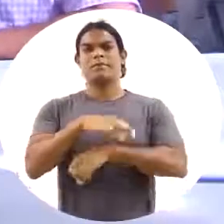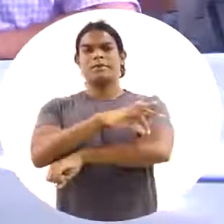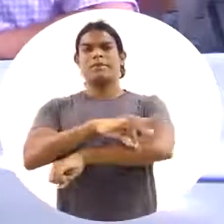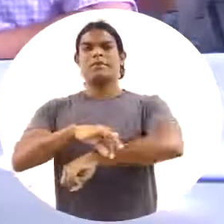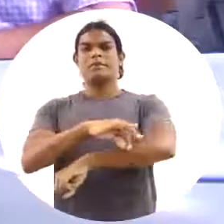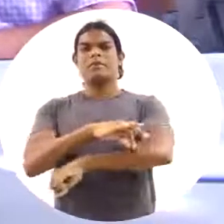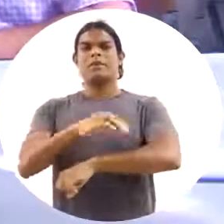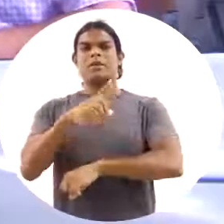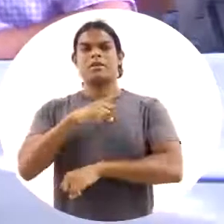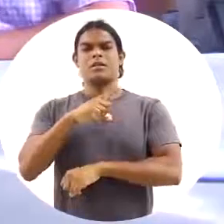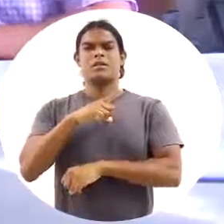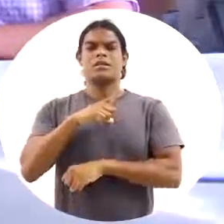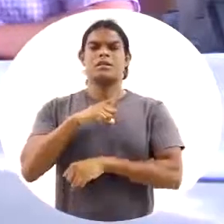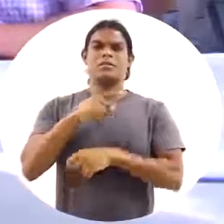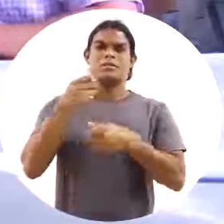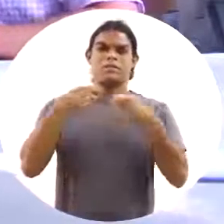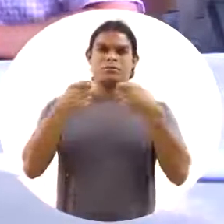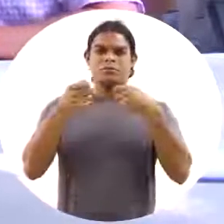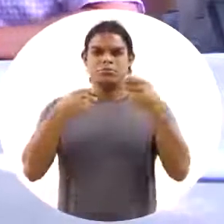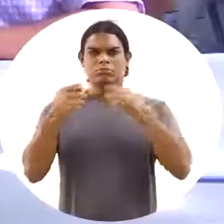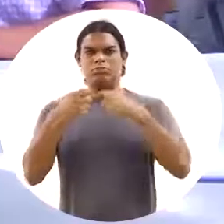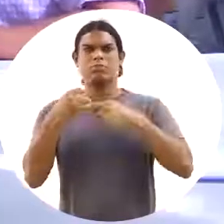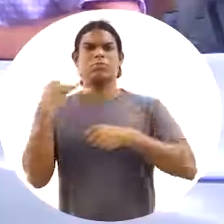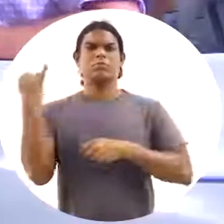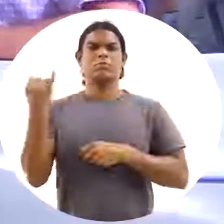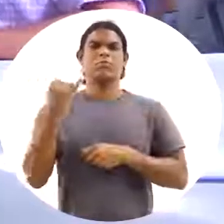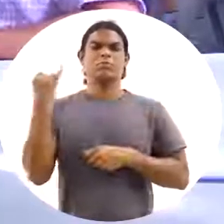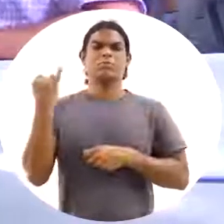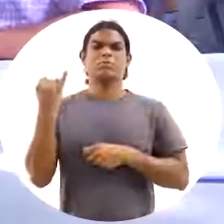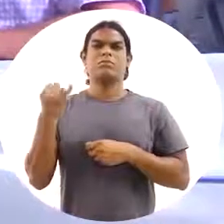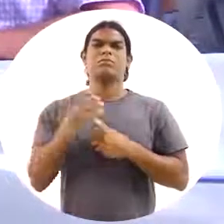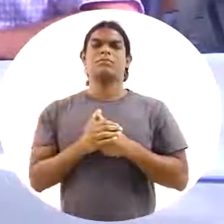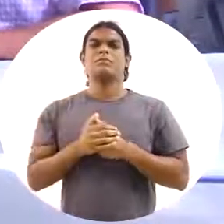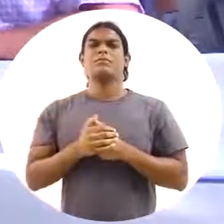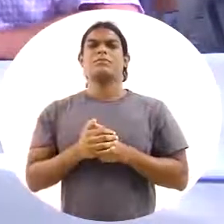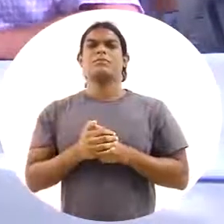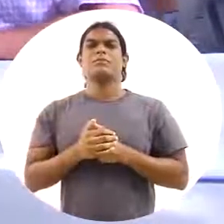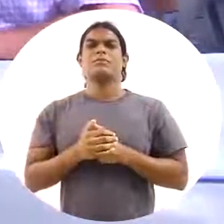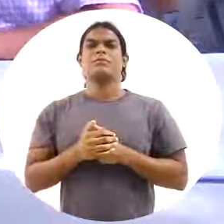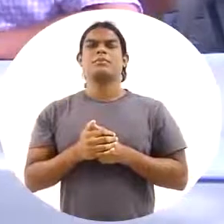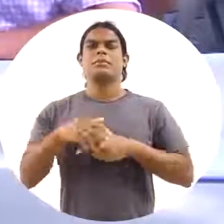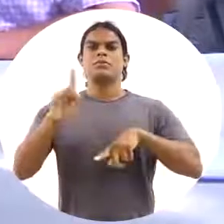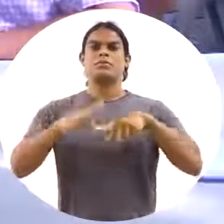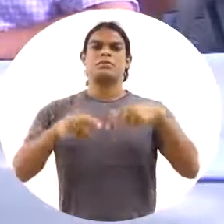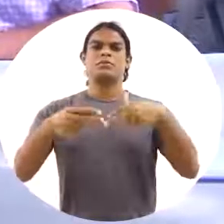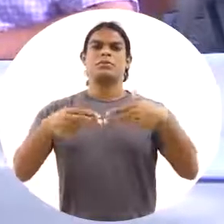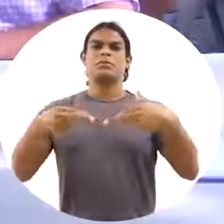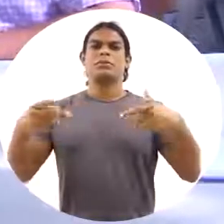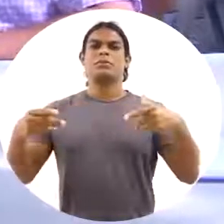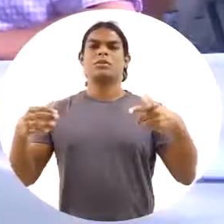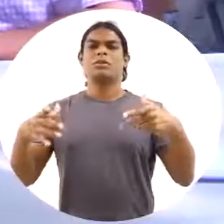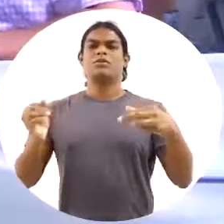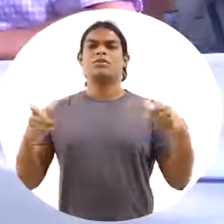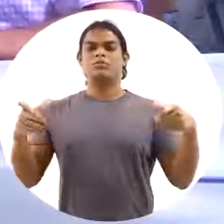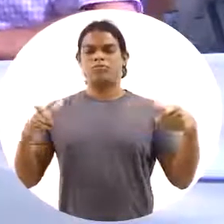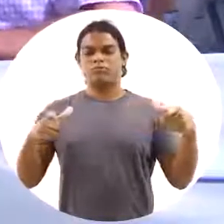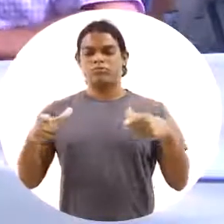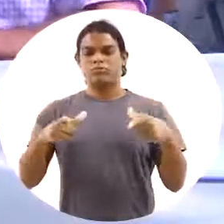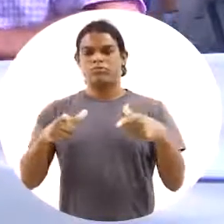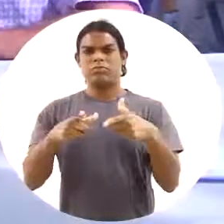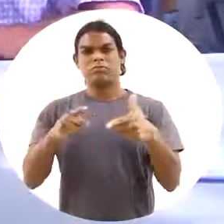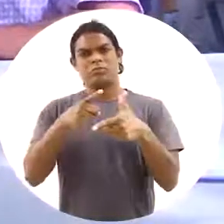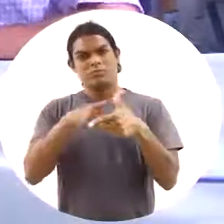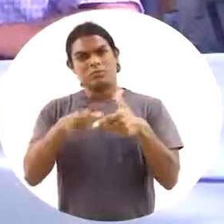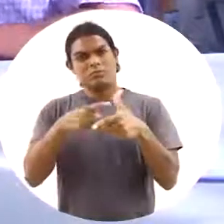bem interessantes com essa pegada ecológica, né? Trabalhando com materiais de baixo impacto